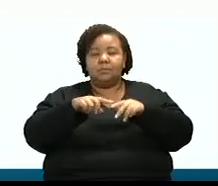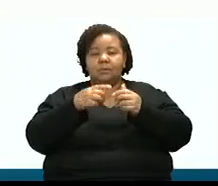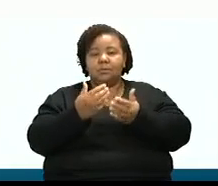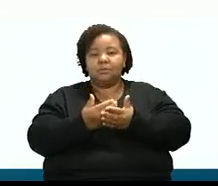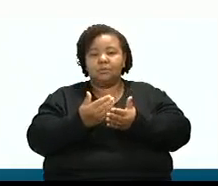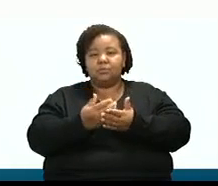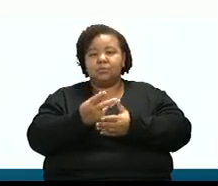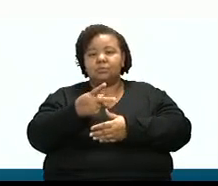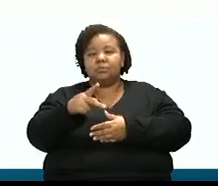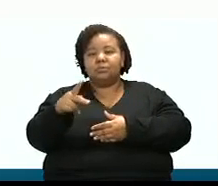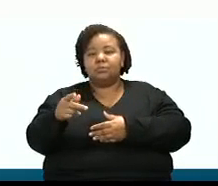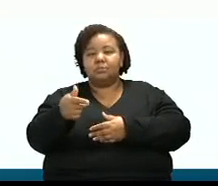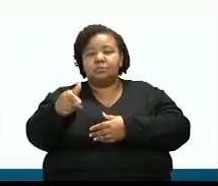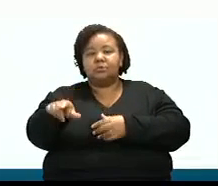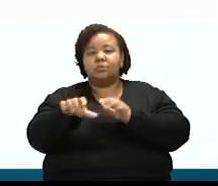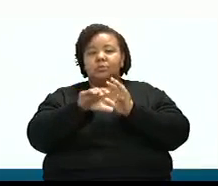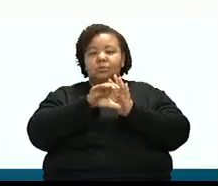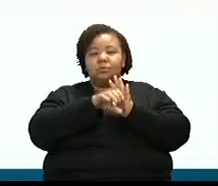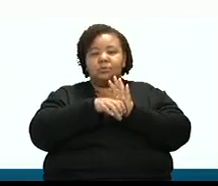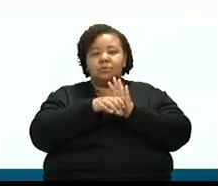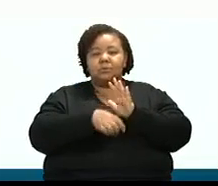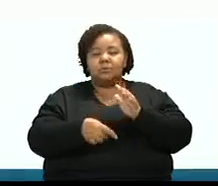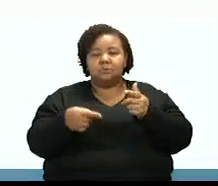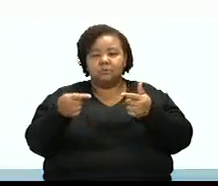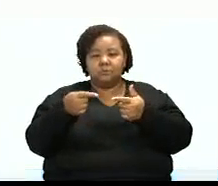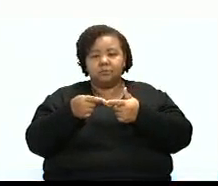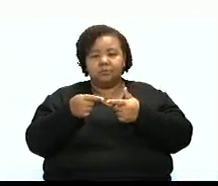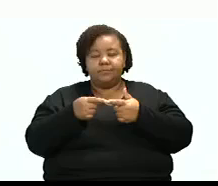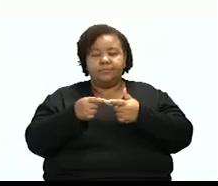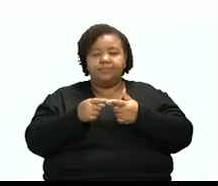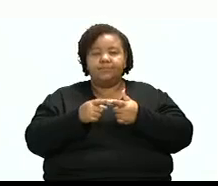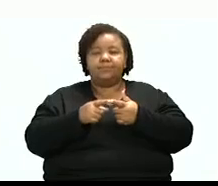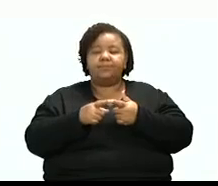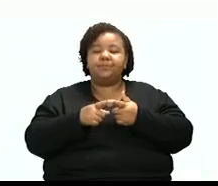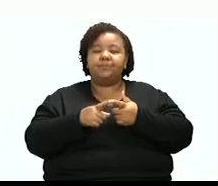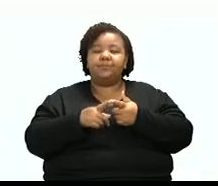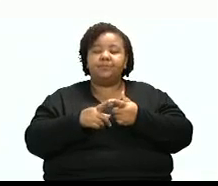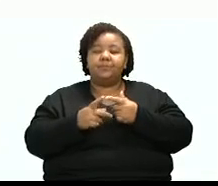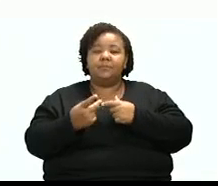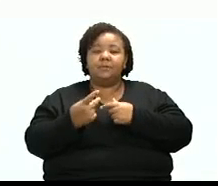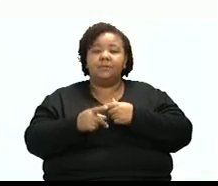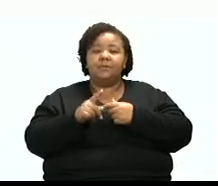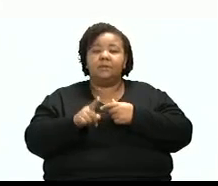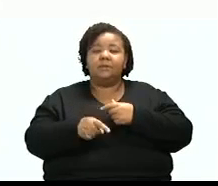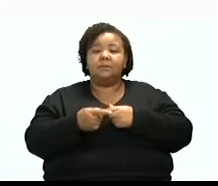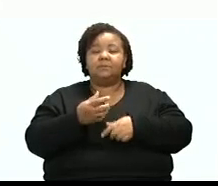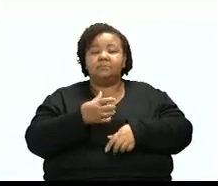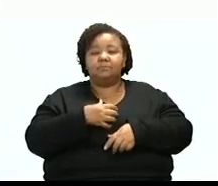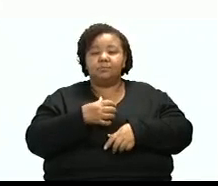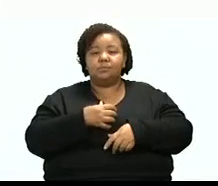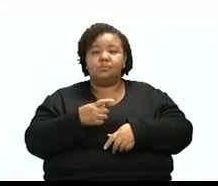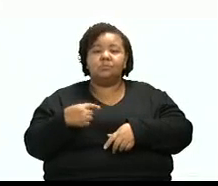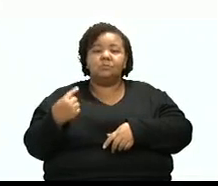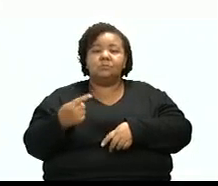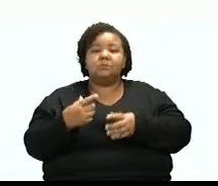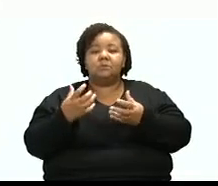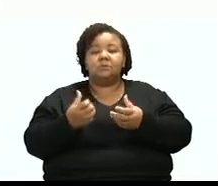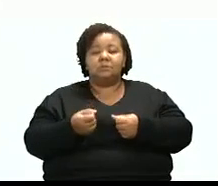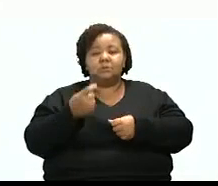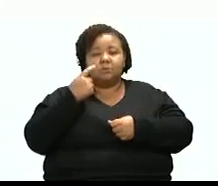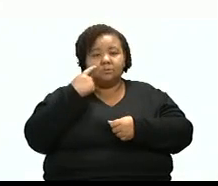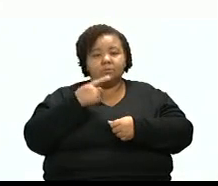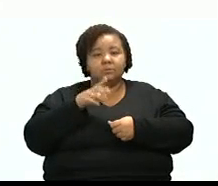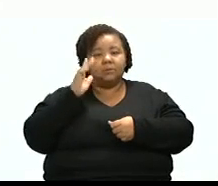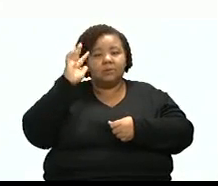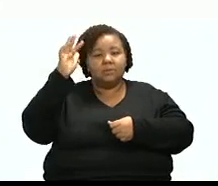e de alguns outros conceitos relacionados. Então, nesse sentido, nós vamos imaginar